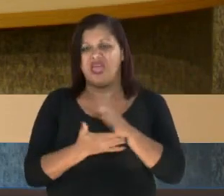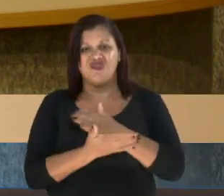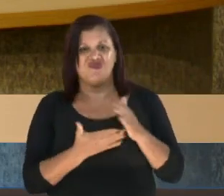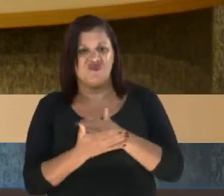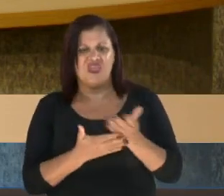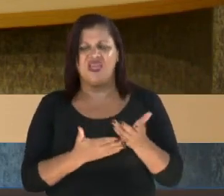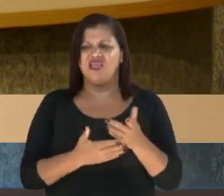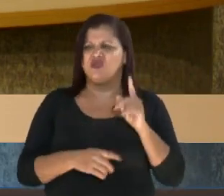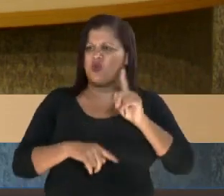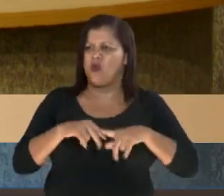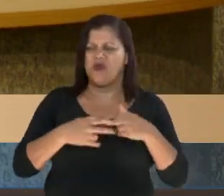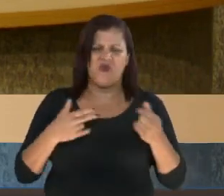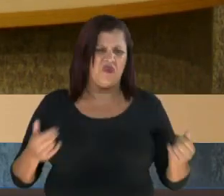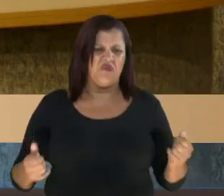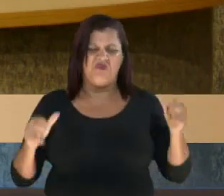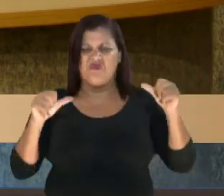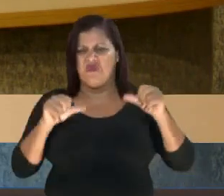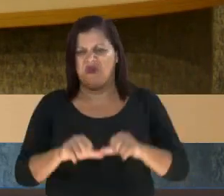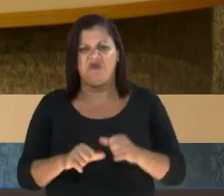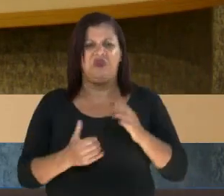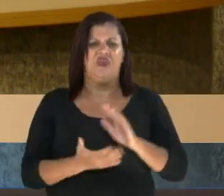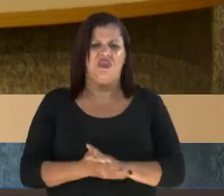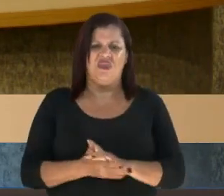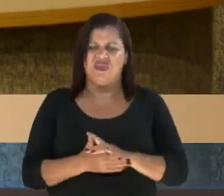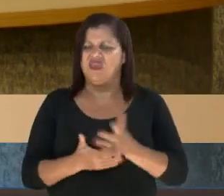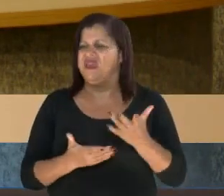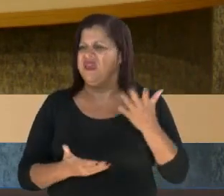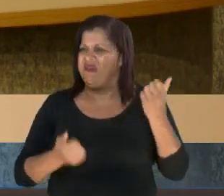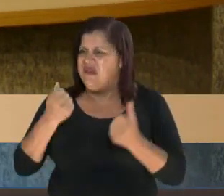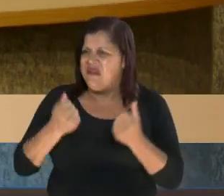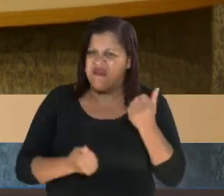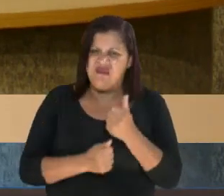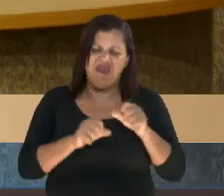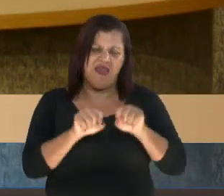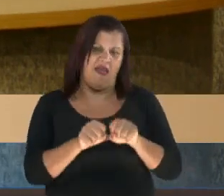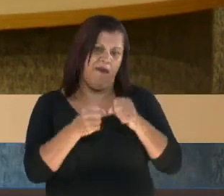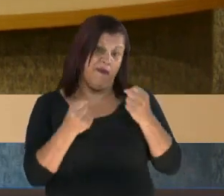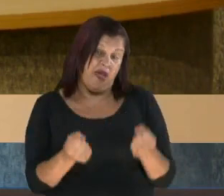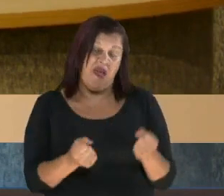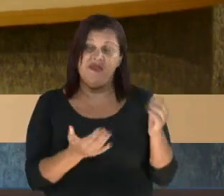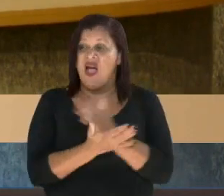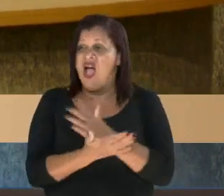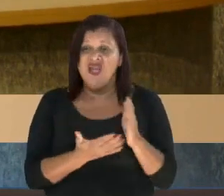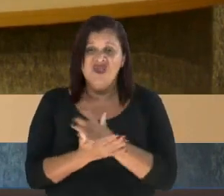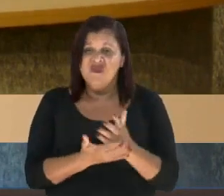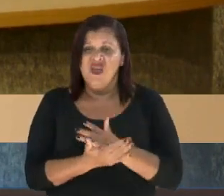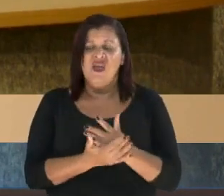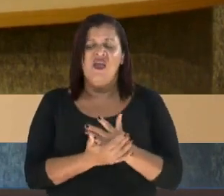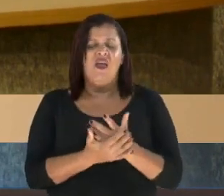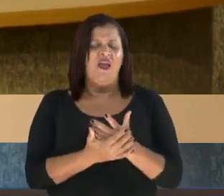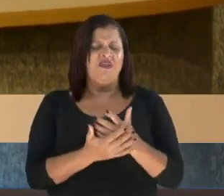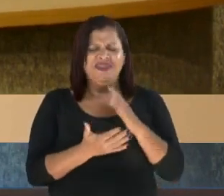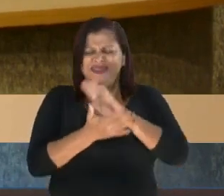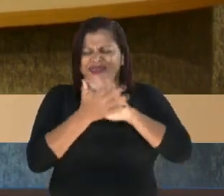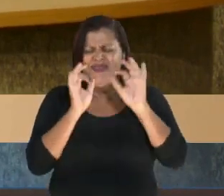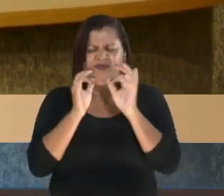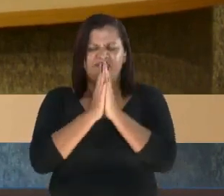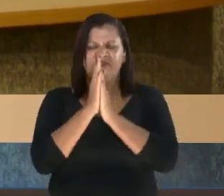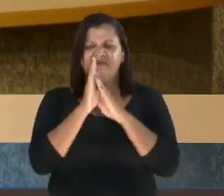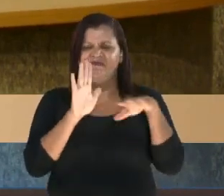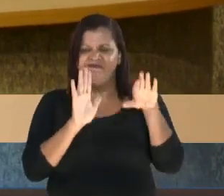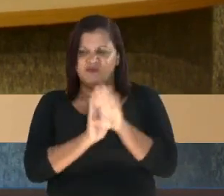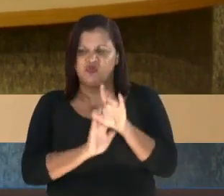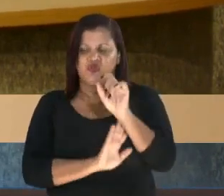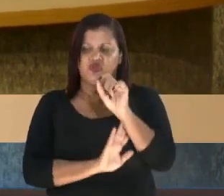equipamentos obsoletos viaturas muitas das vezes quebradas às vezes sem ar condicionado Mas onde a gente chega